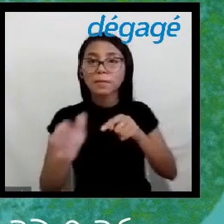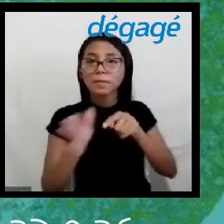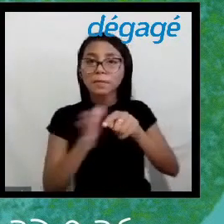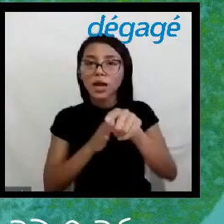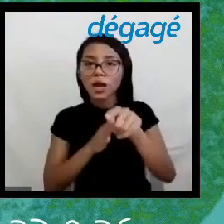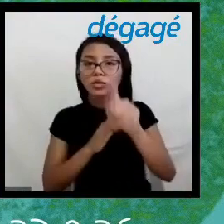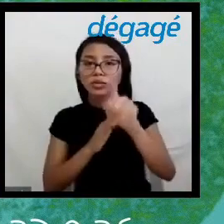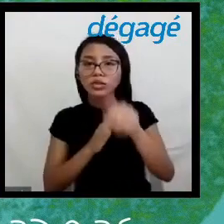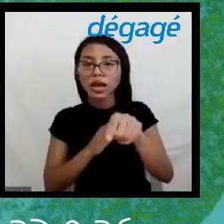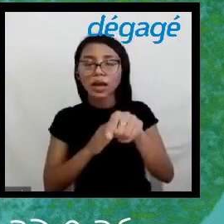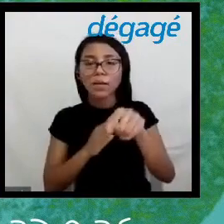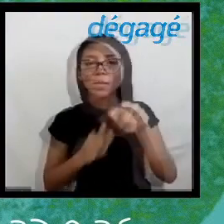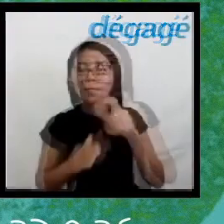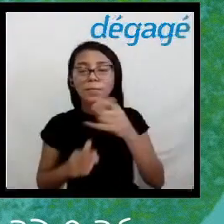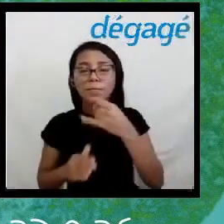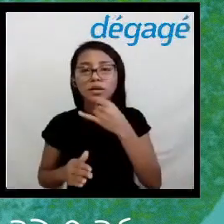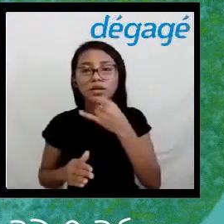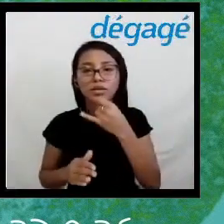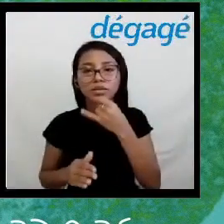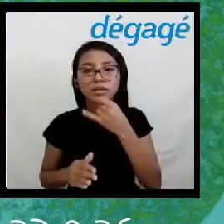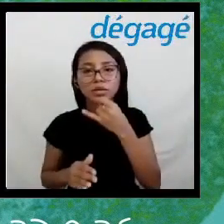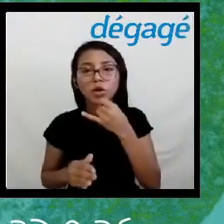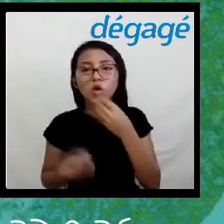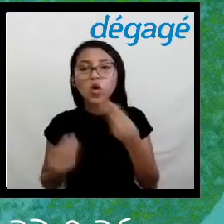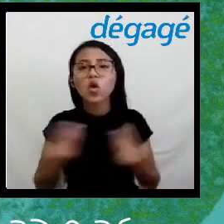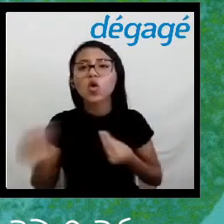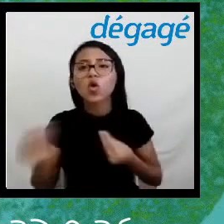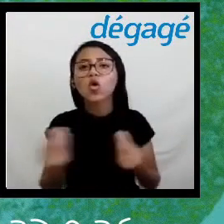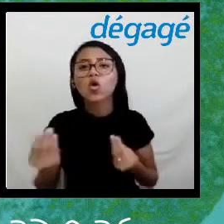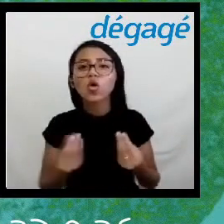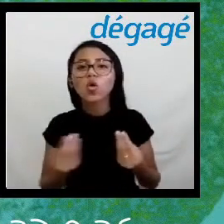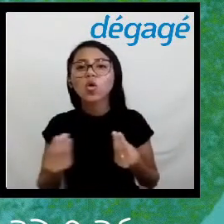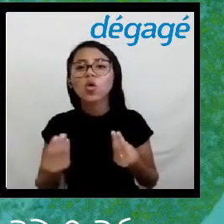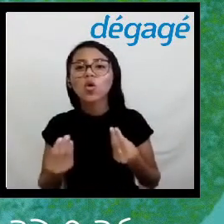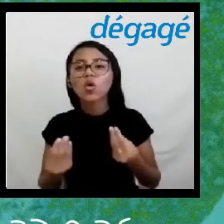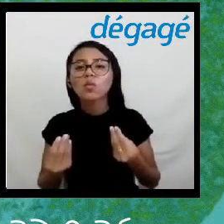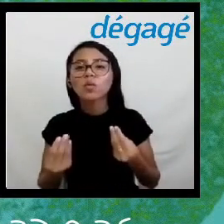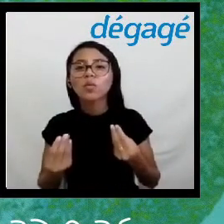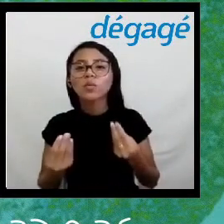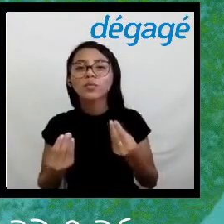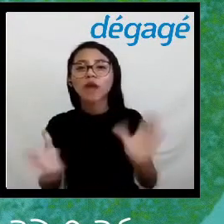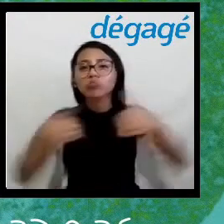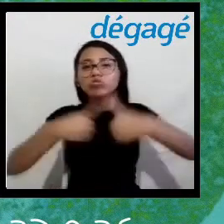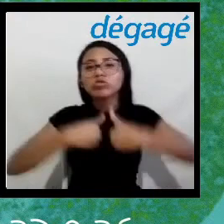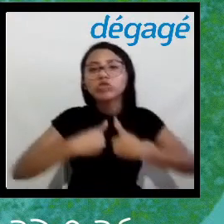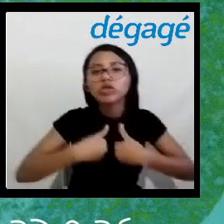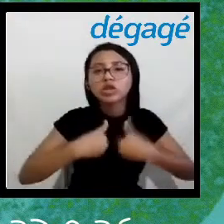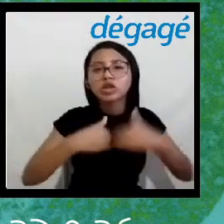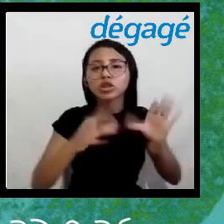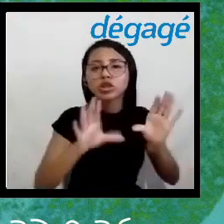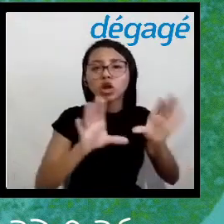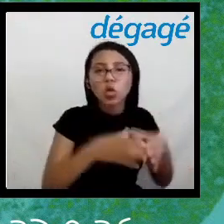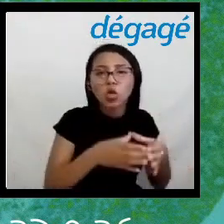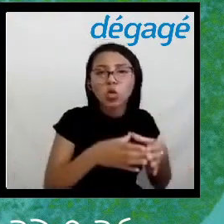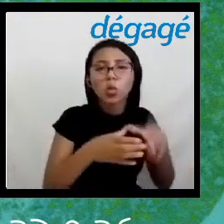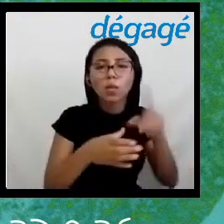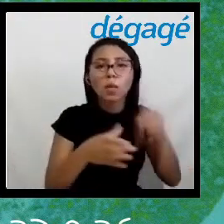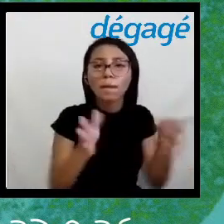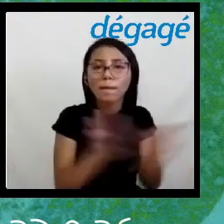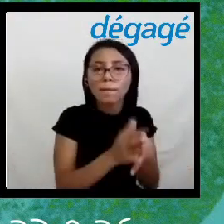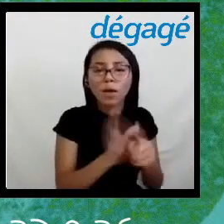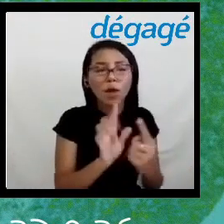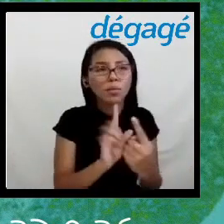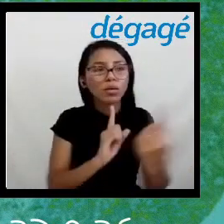situações assim, com lidar com pessoas do espectro que têm essa hipersensibilidade e que aí qualquer